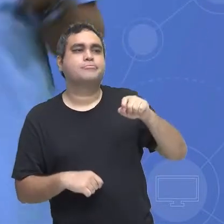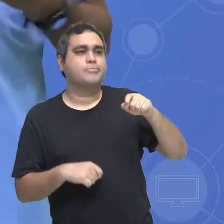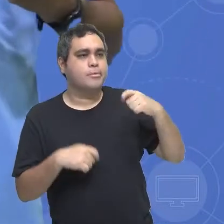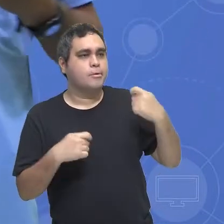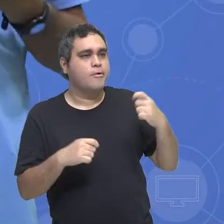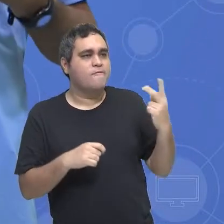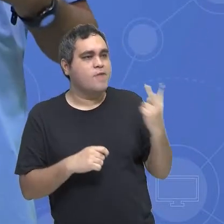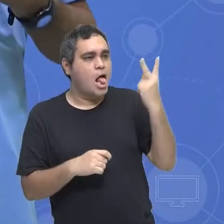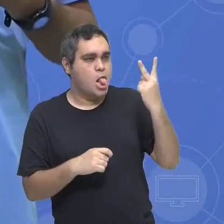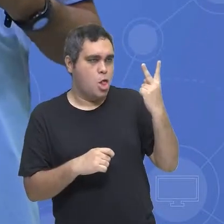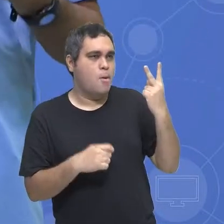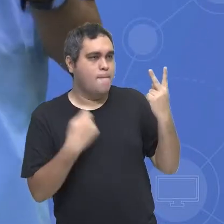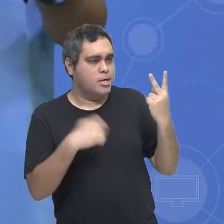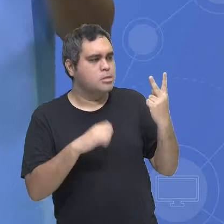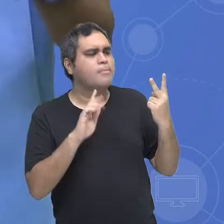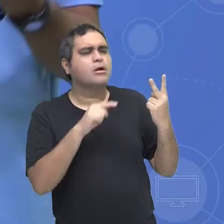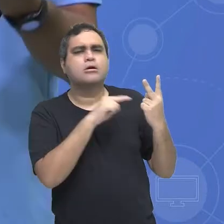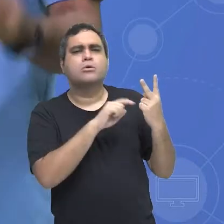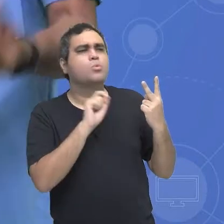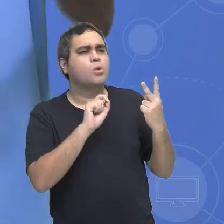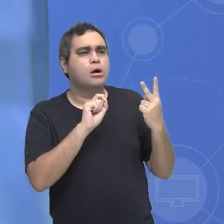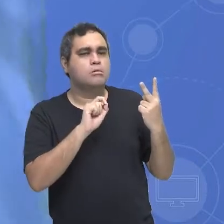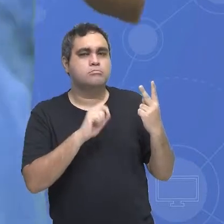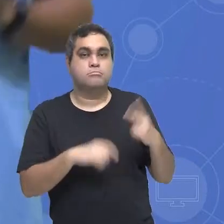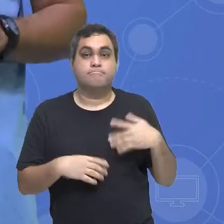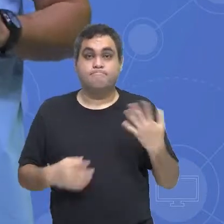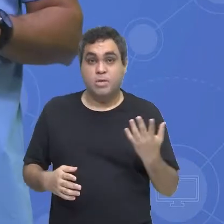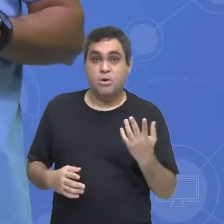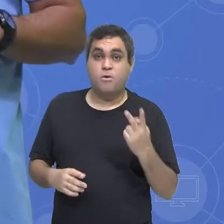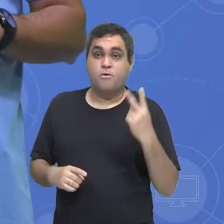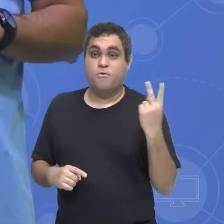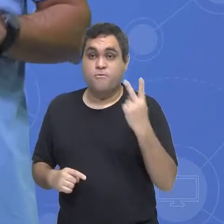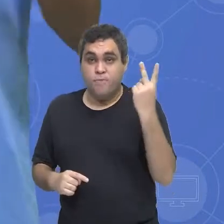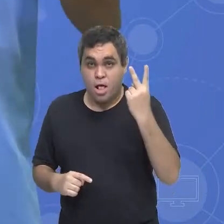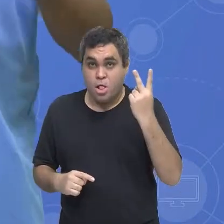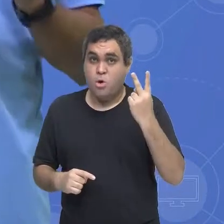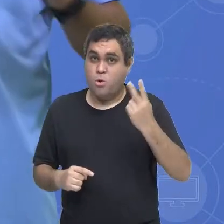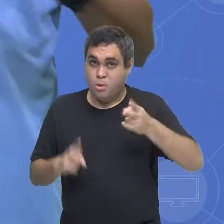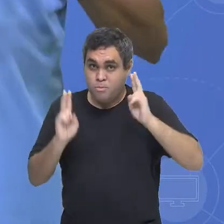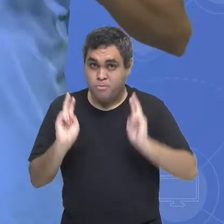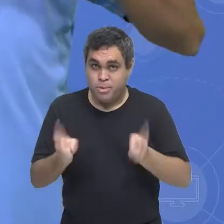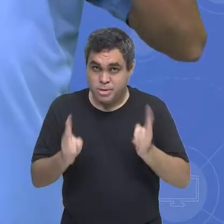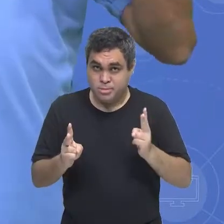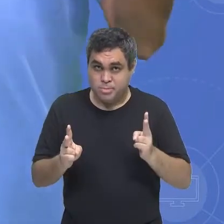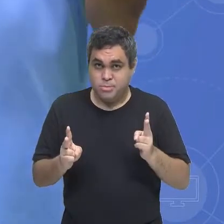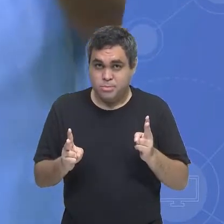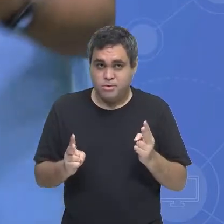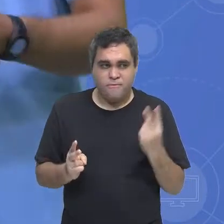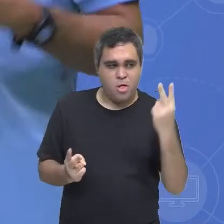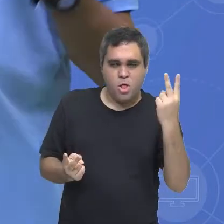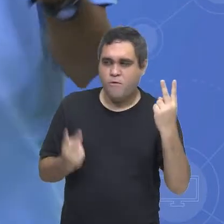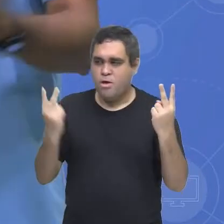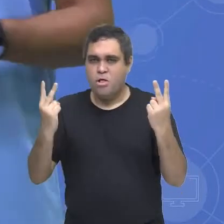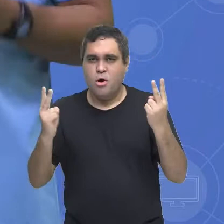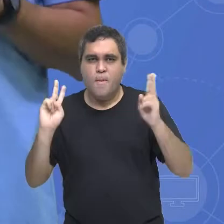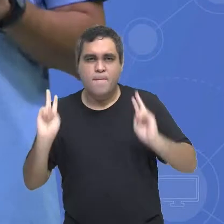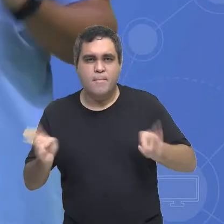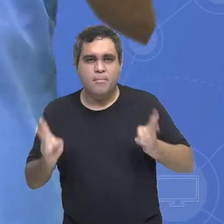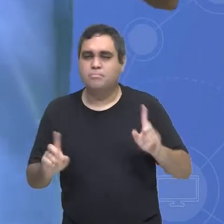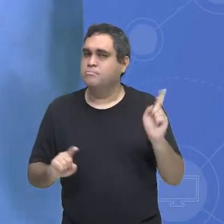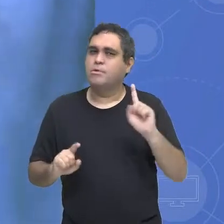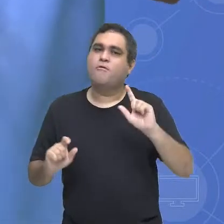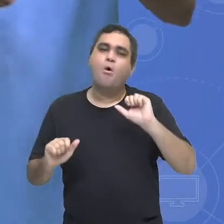mas o que é valor? Será que o valor é sempre o mesmo? Ou esse valor, ele vai mudando